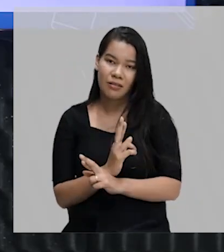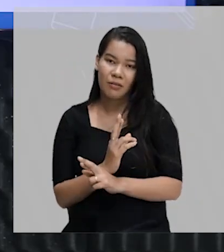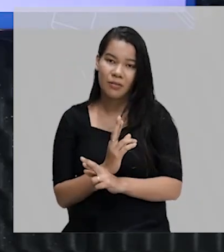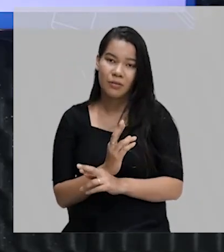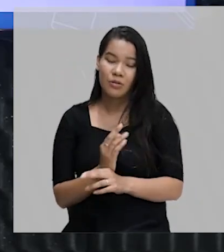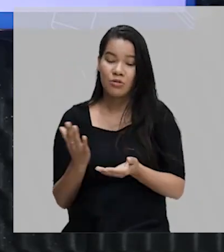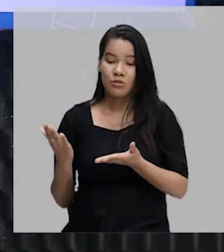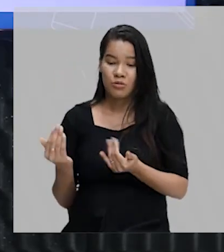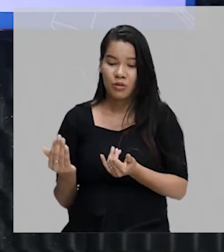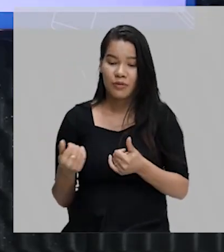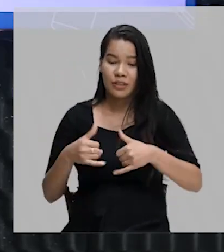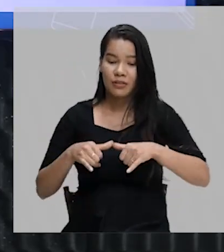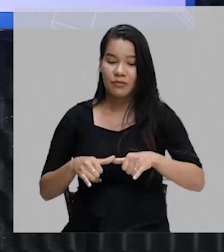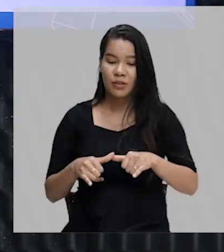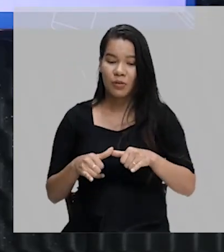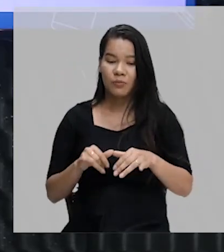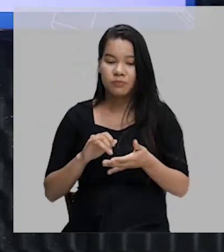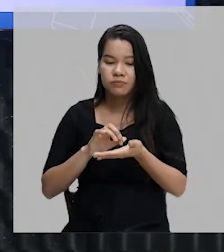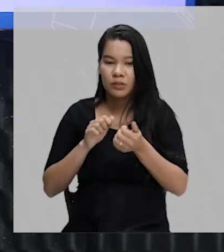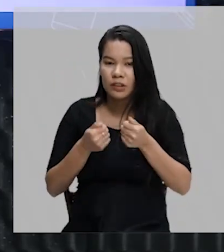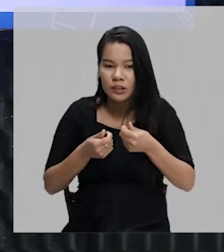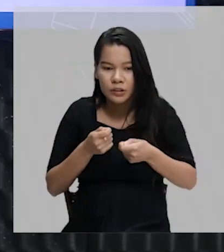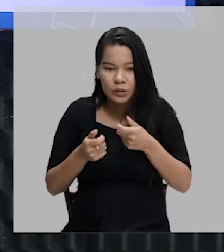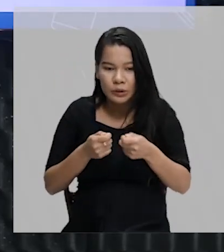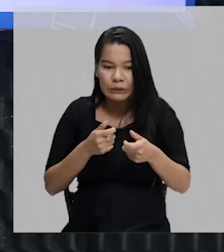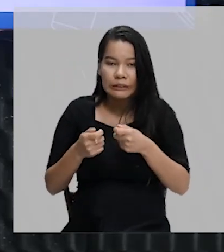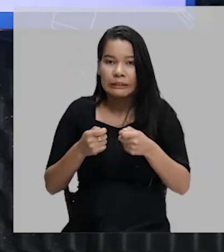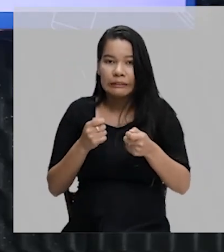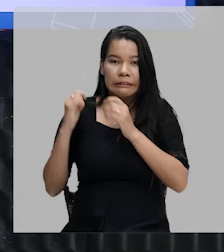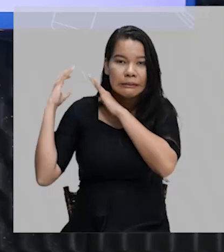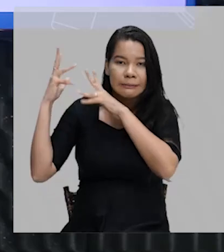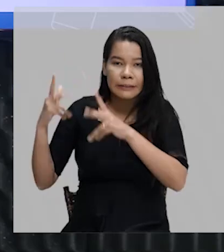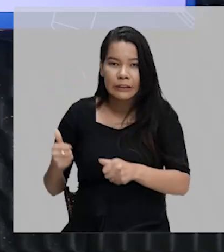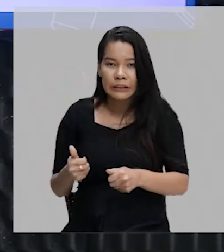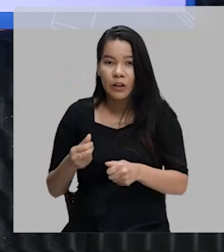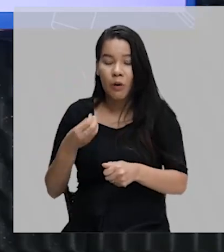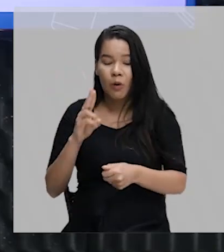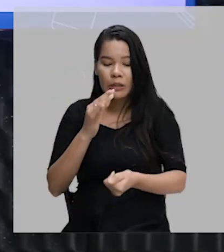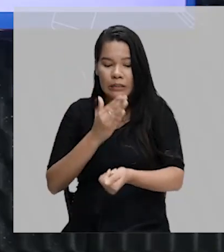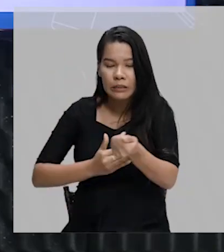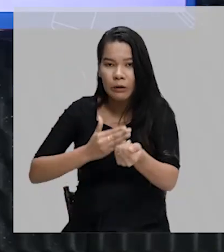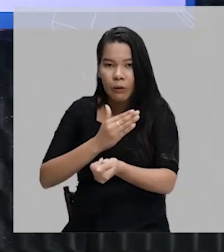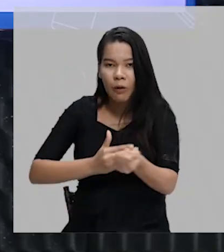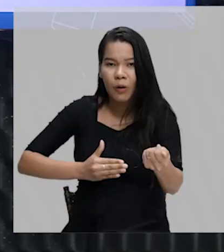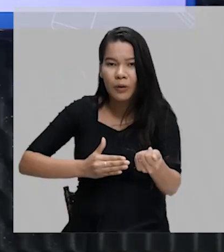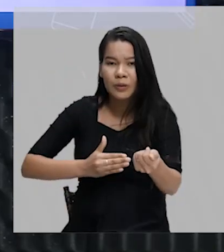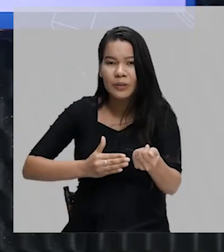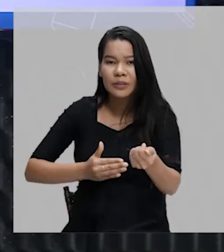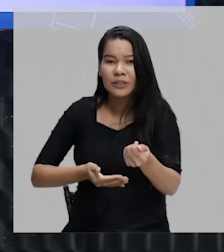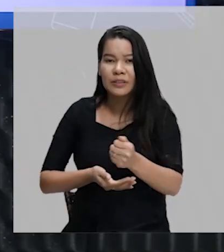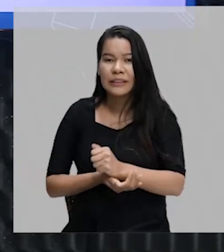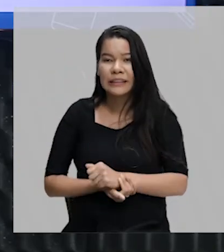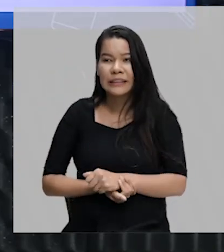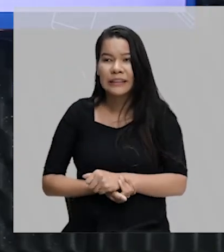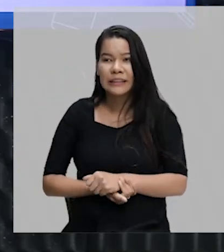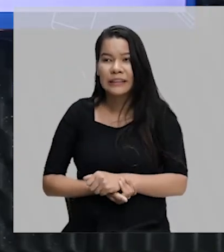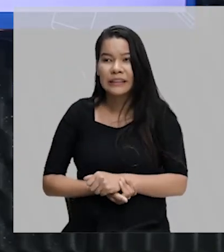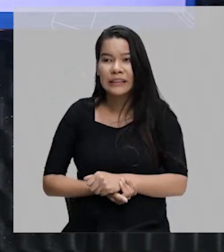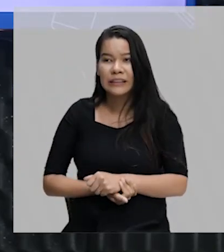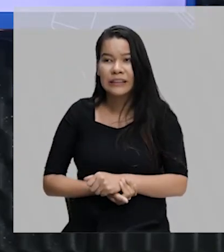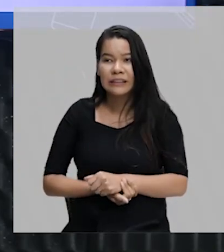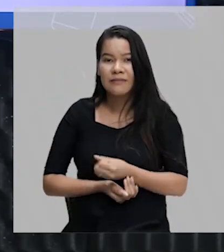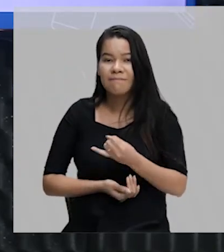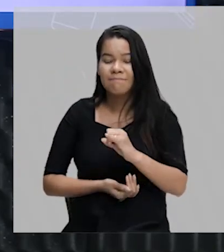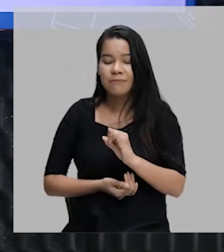ficam jogando até de madrugada, que se mutilam, que é a síndrome de Bourdieu, né? Se mutilam,